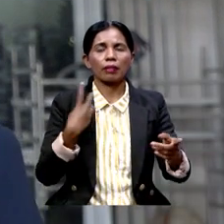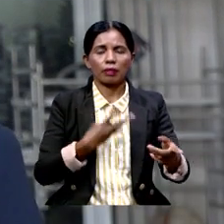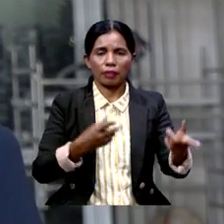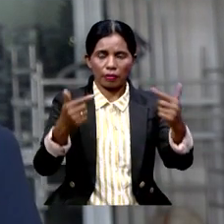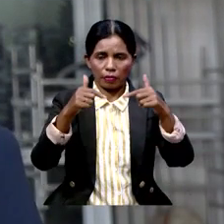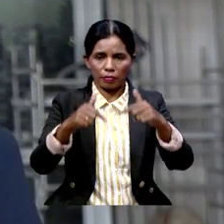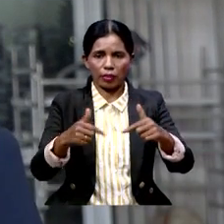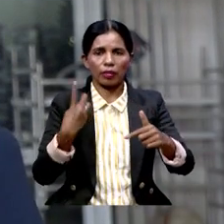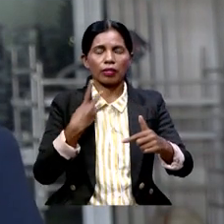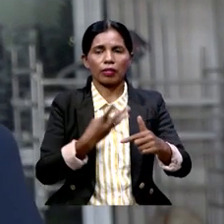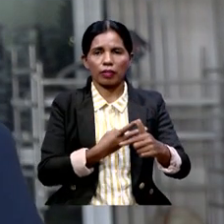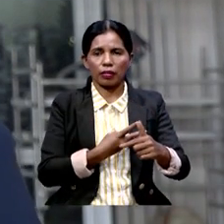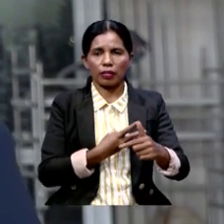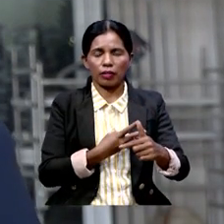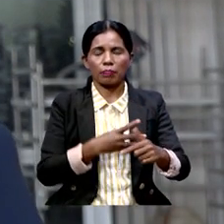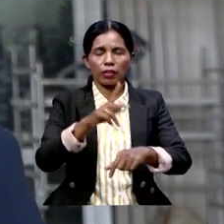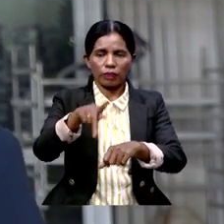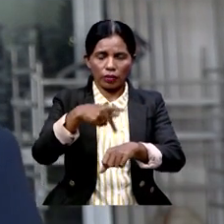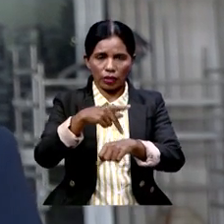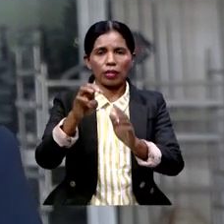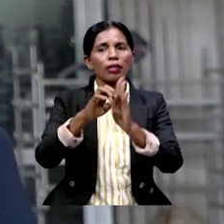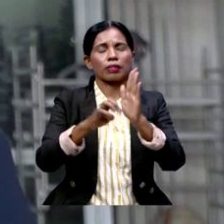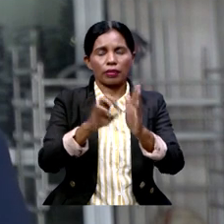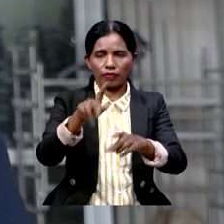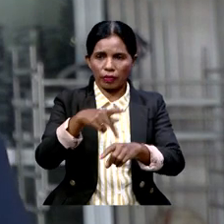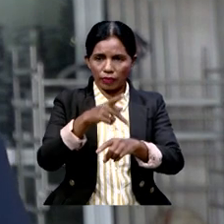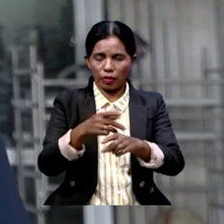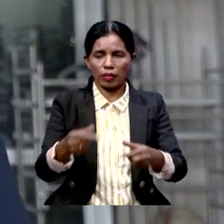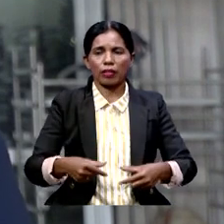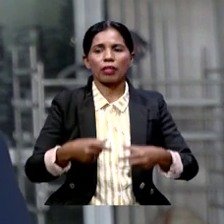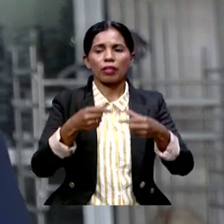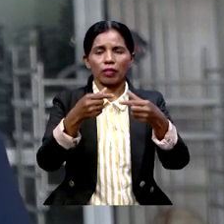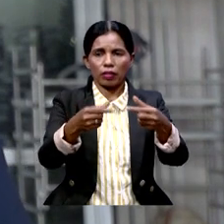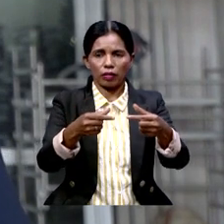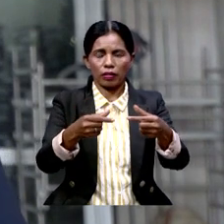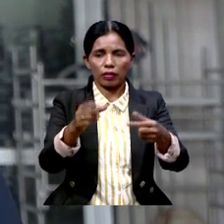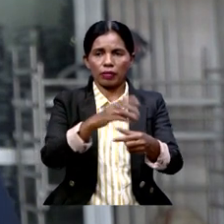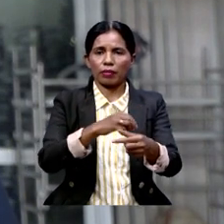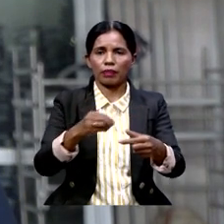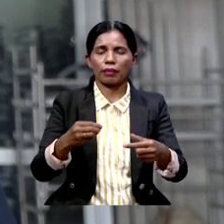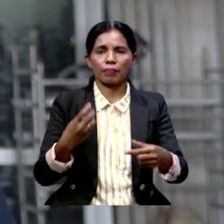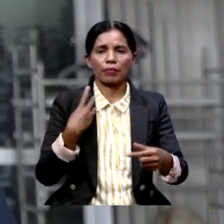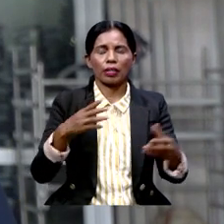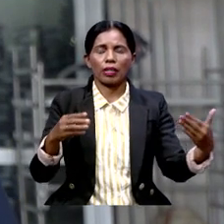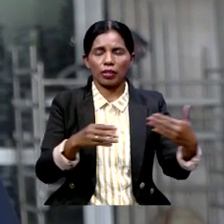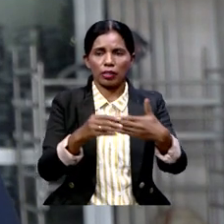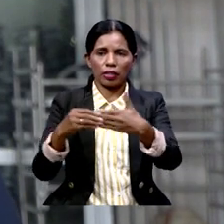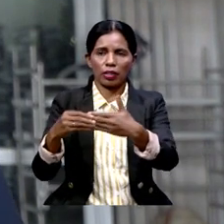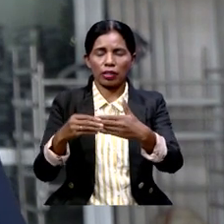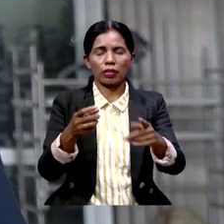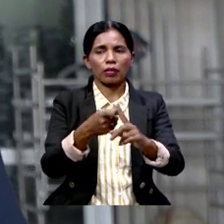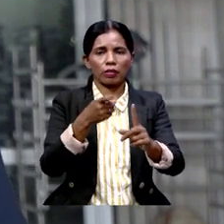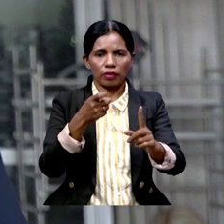mais Filipina. Nebe que ma dirige ba gabinete central nebe que liderar hosi procurador